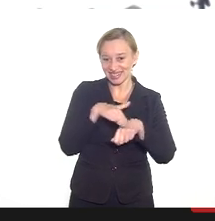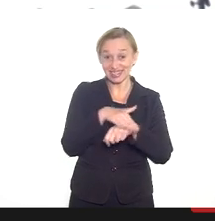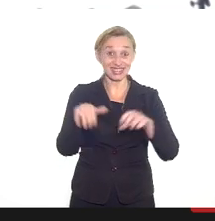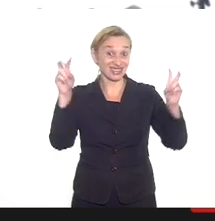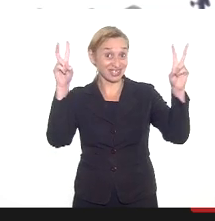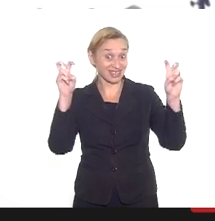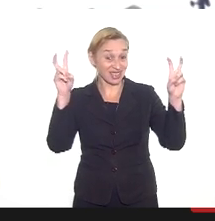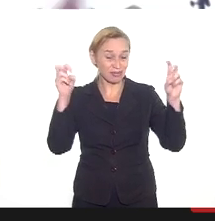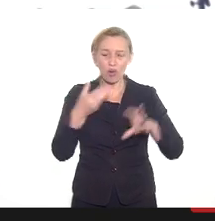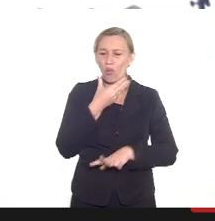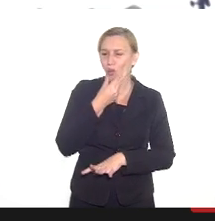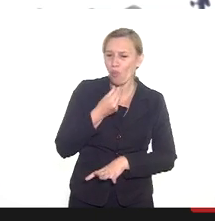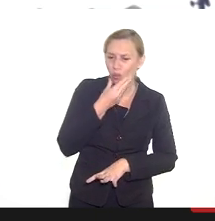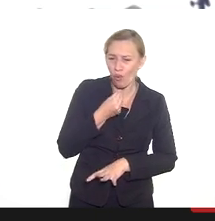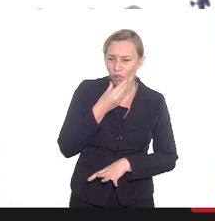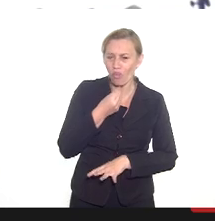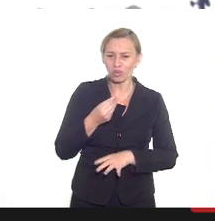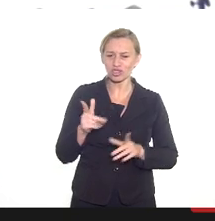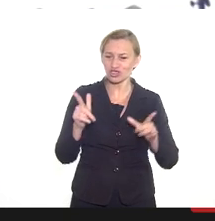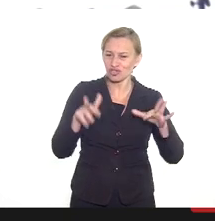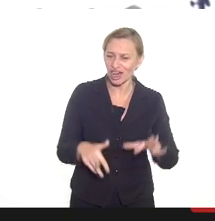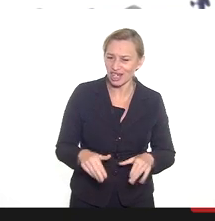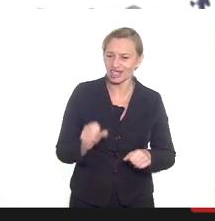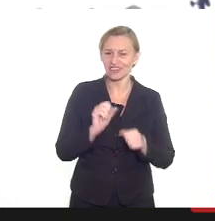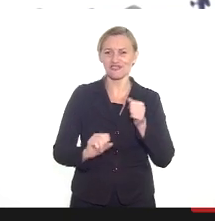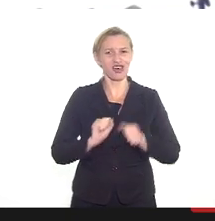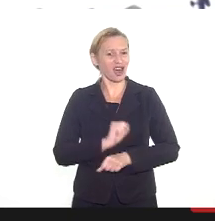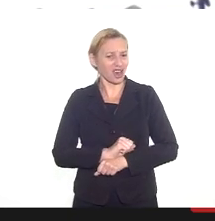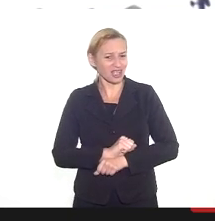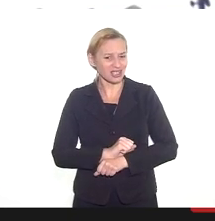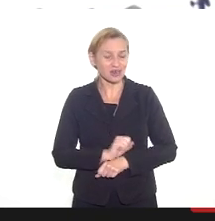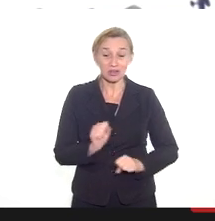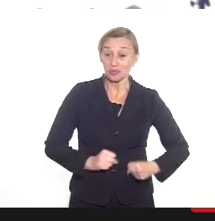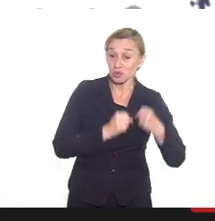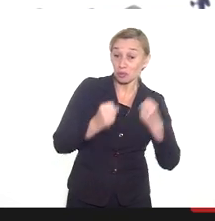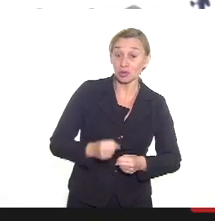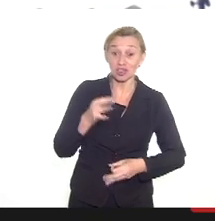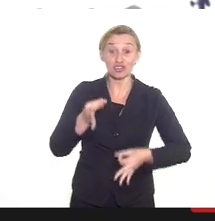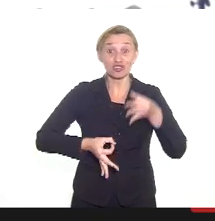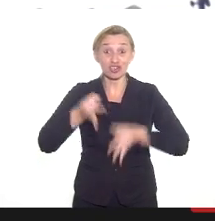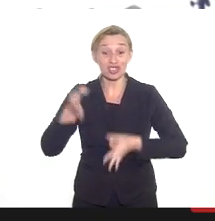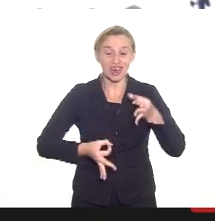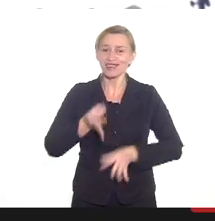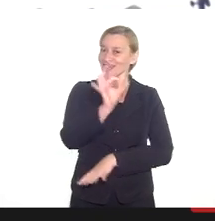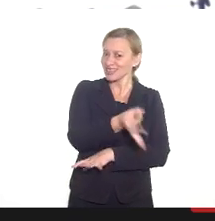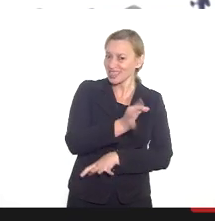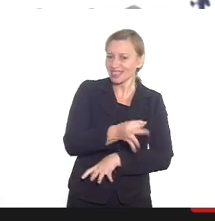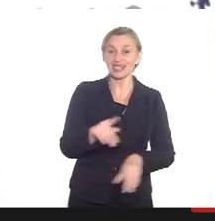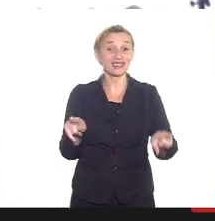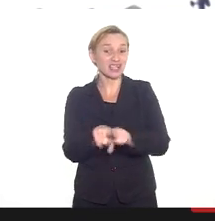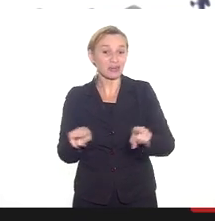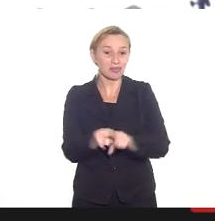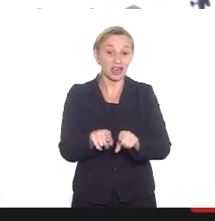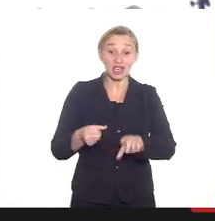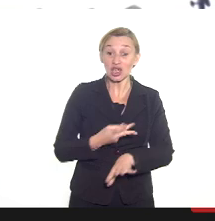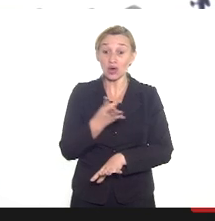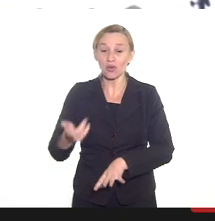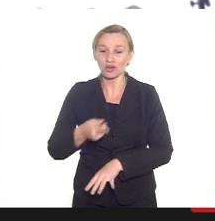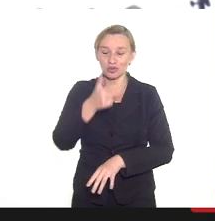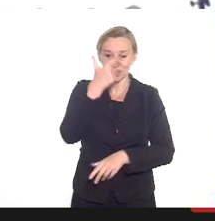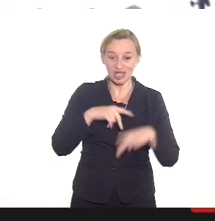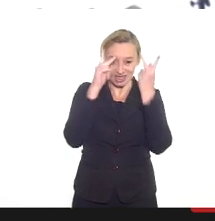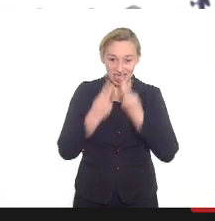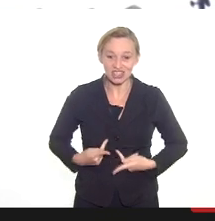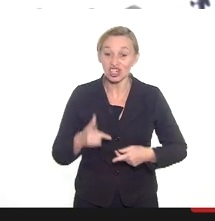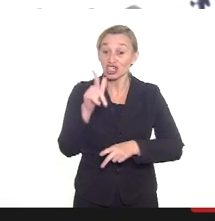tema, um homem que fez a diferença, faz a diferença no Poder Judiciário, e eu tenho certeza também que, enquanto cidadão, faz